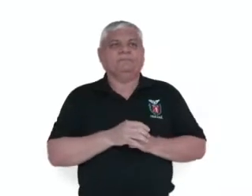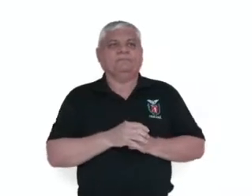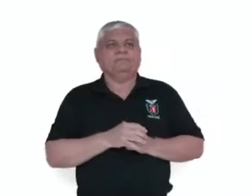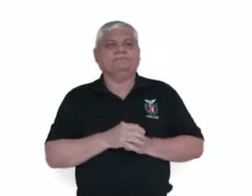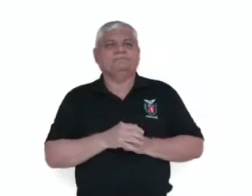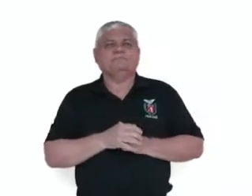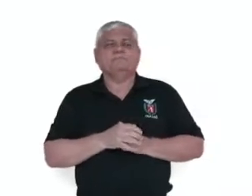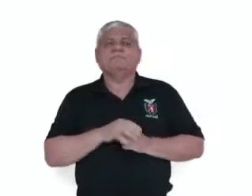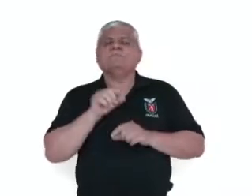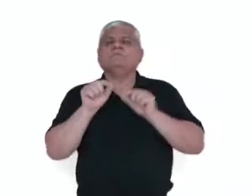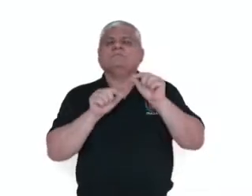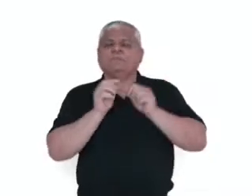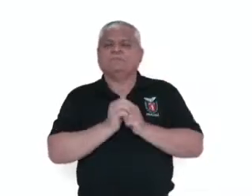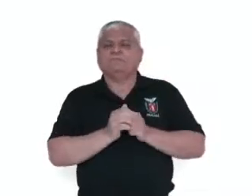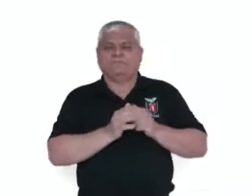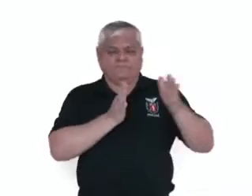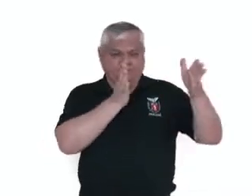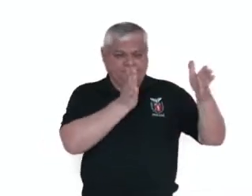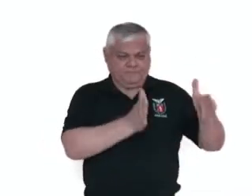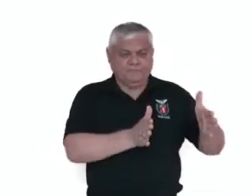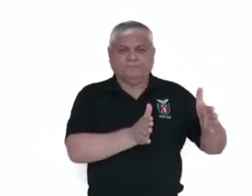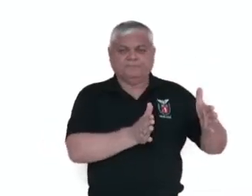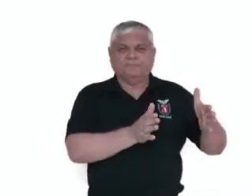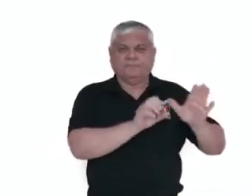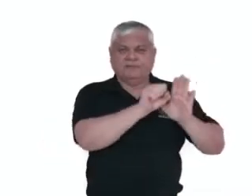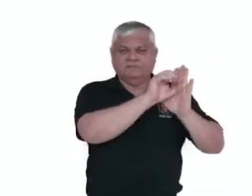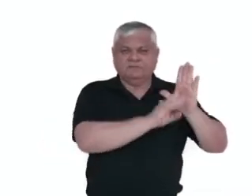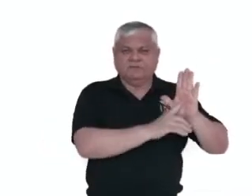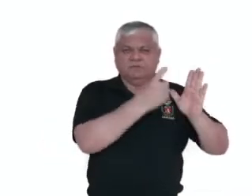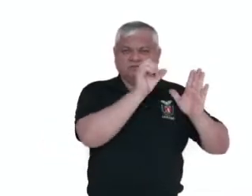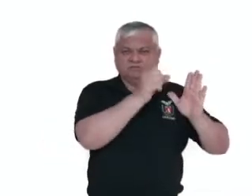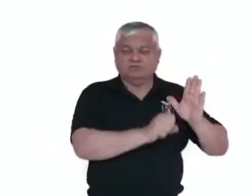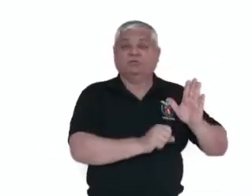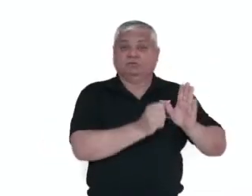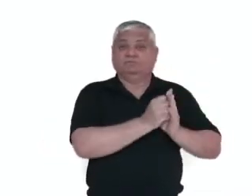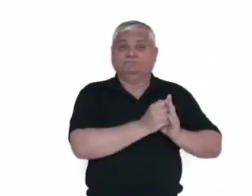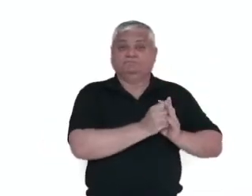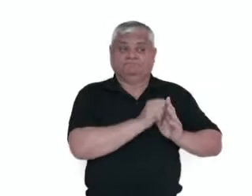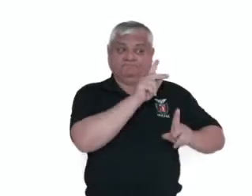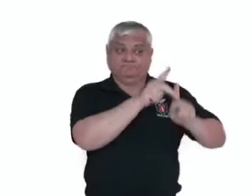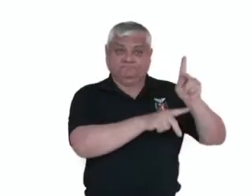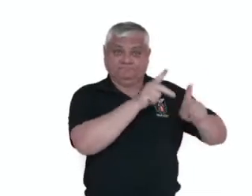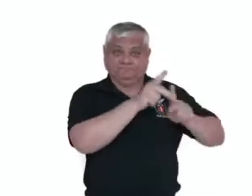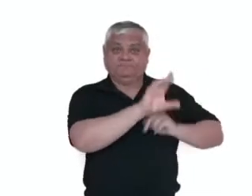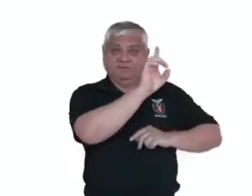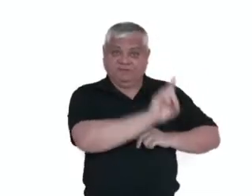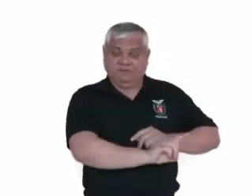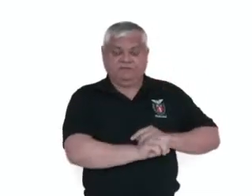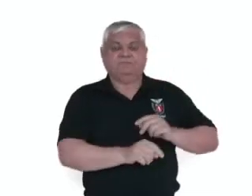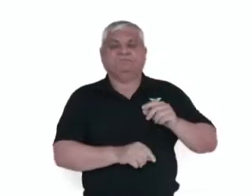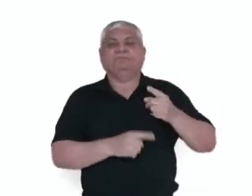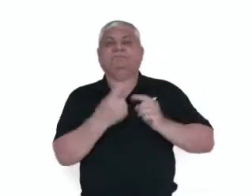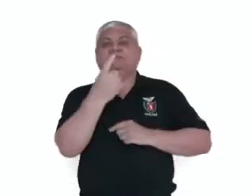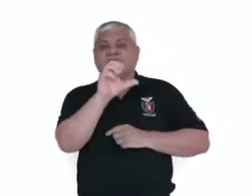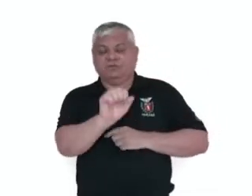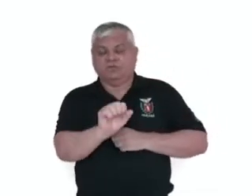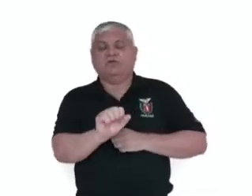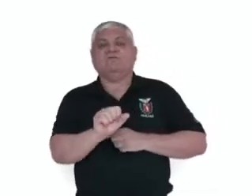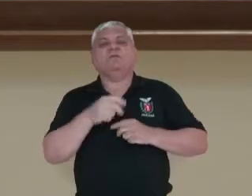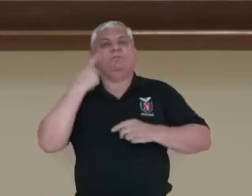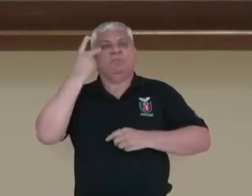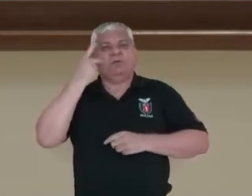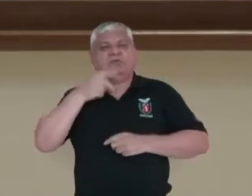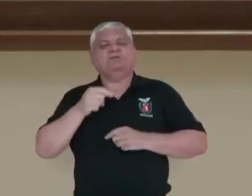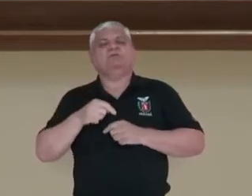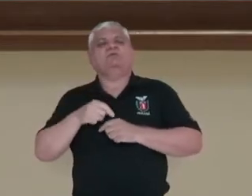estruturas temporais também. Século XVIII, direitos civis. Século XIX, direitos políticos. Século XX, os direitos